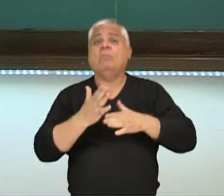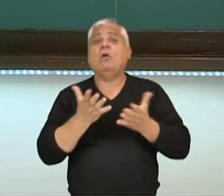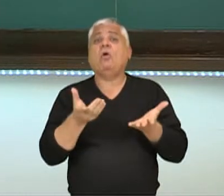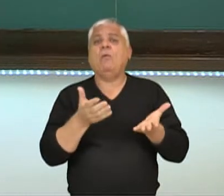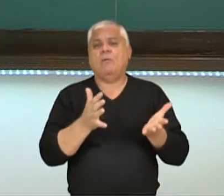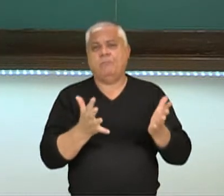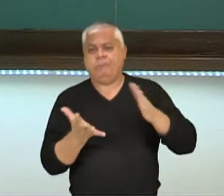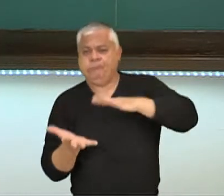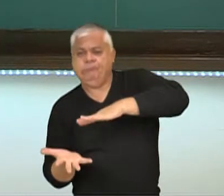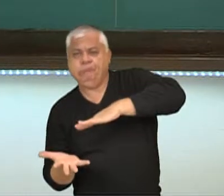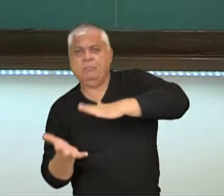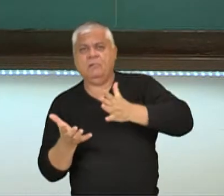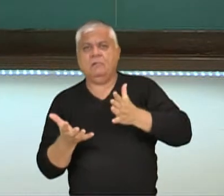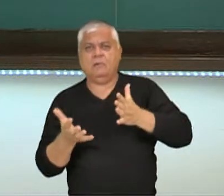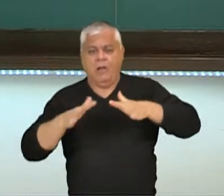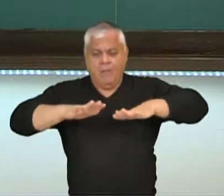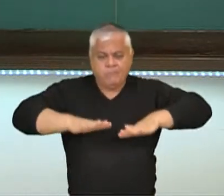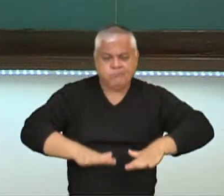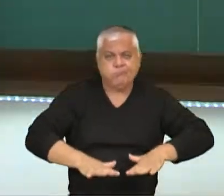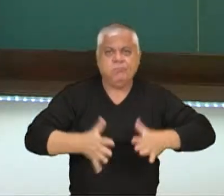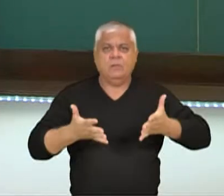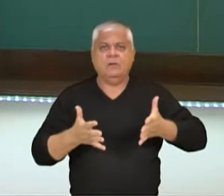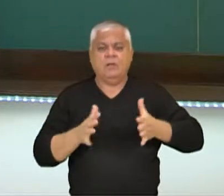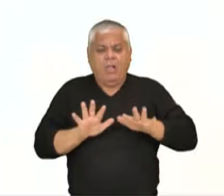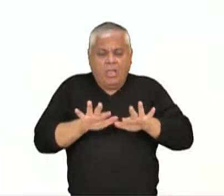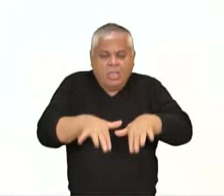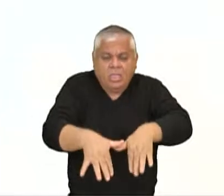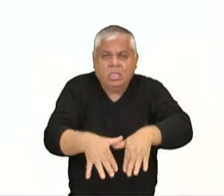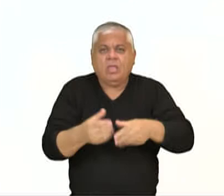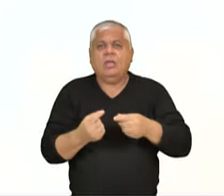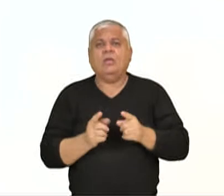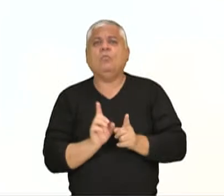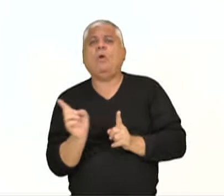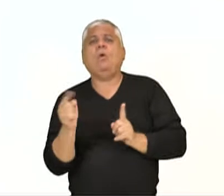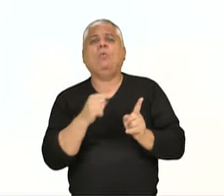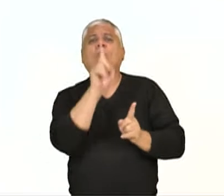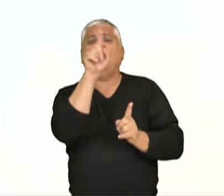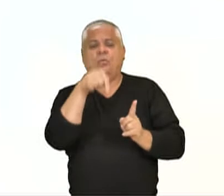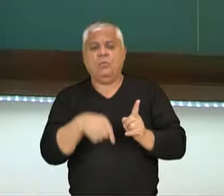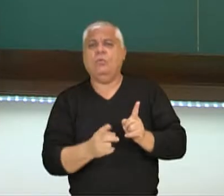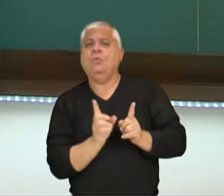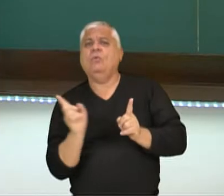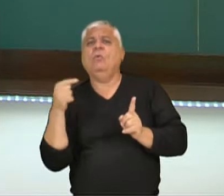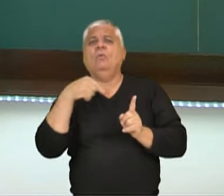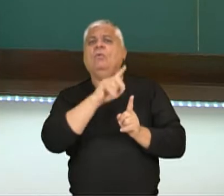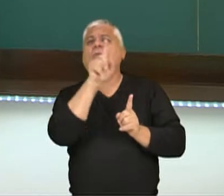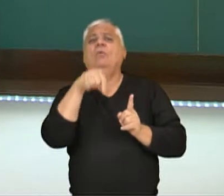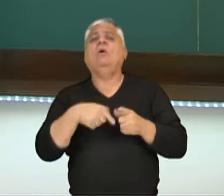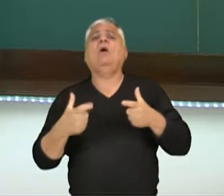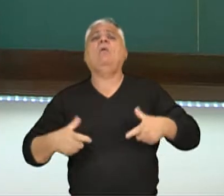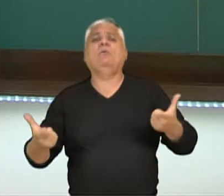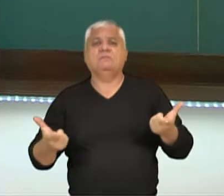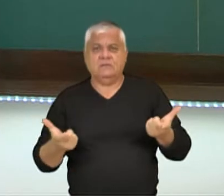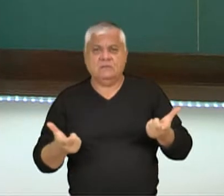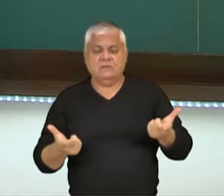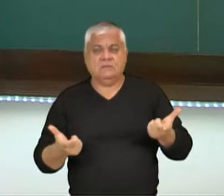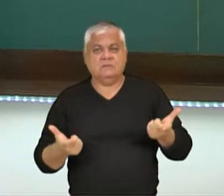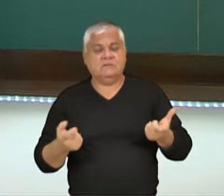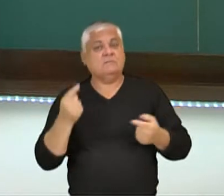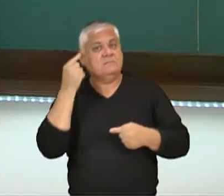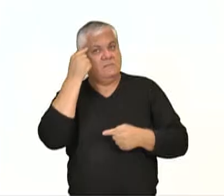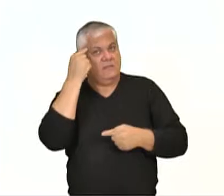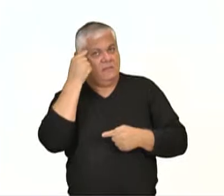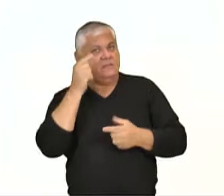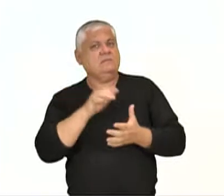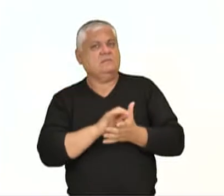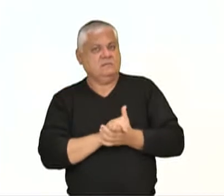que eu amasse? Ou seja, qual é a direção e qual é o sentido da força que você tem que aplicar nessa caixa? Então pare e pense.